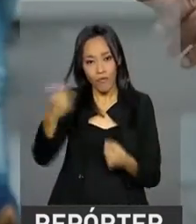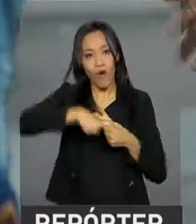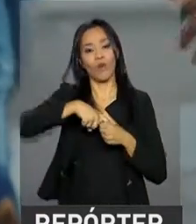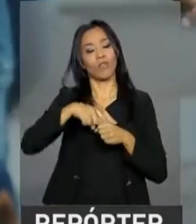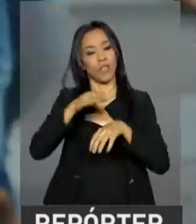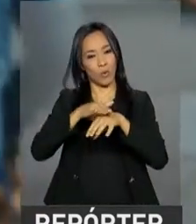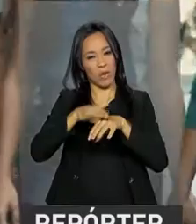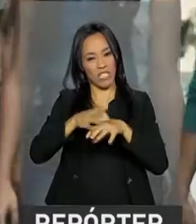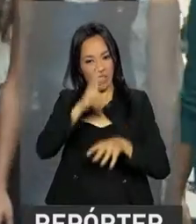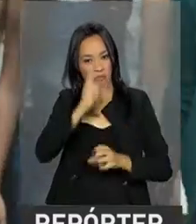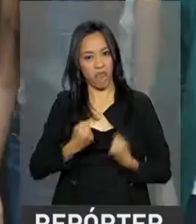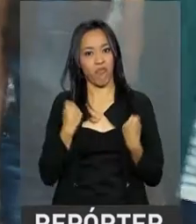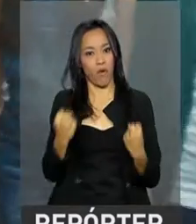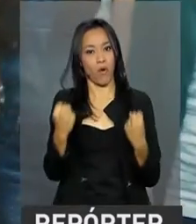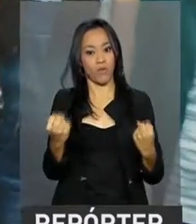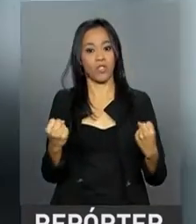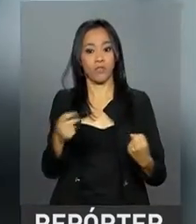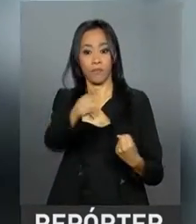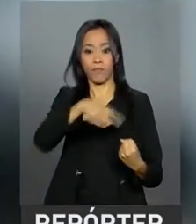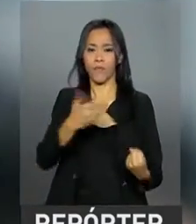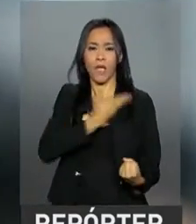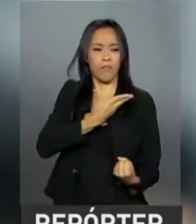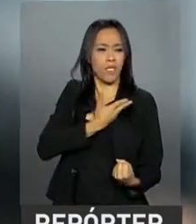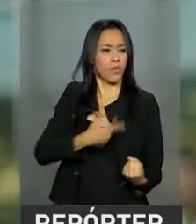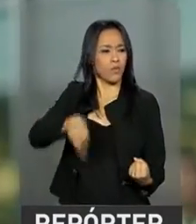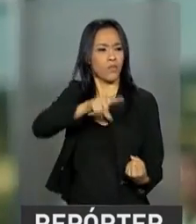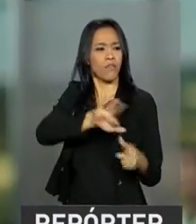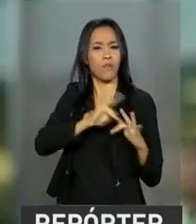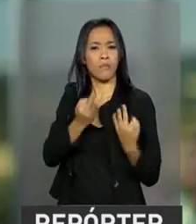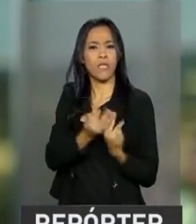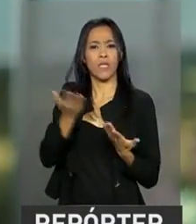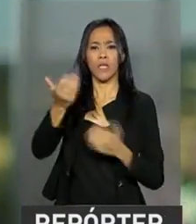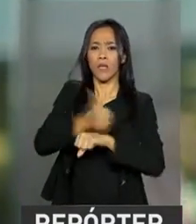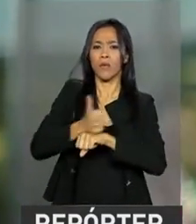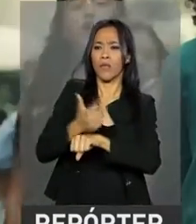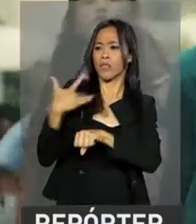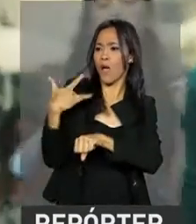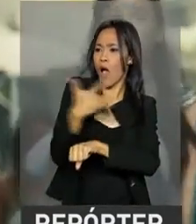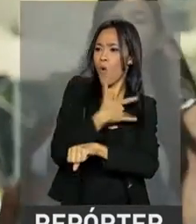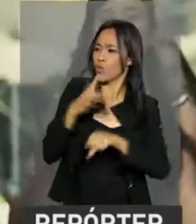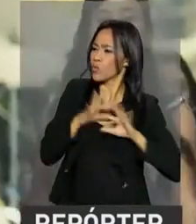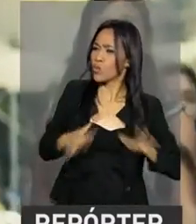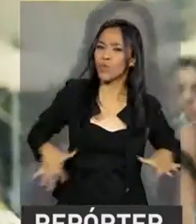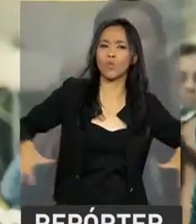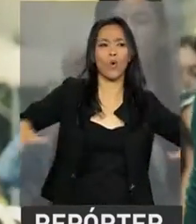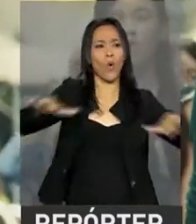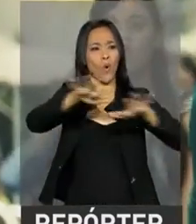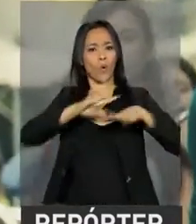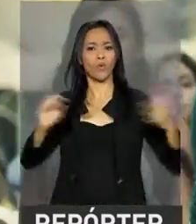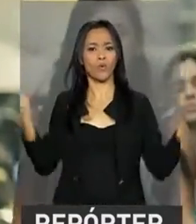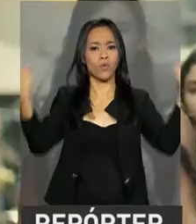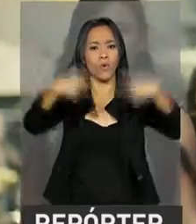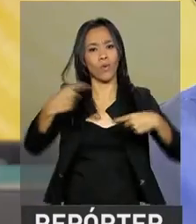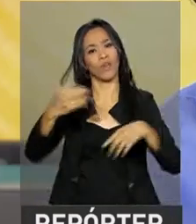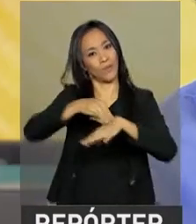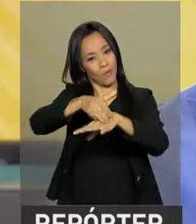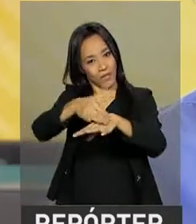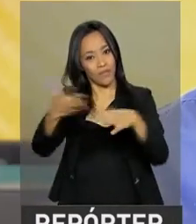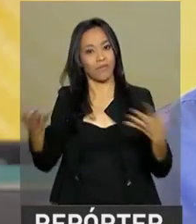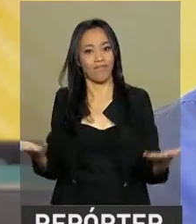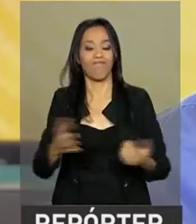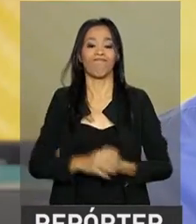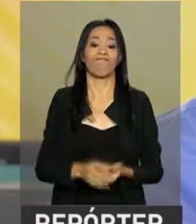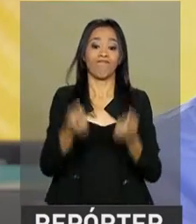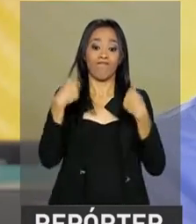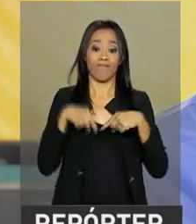forte. Família, amigos, profissionais de saúde, todos juntos contra a tuberculose. O tratamento